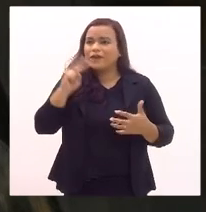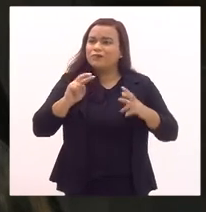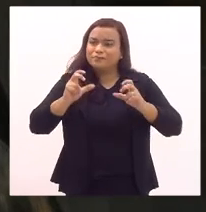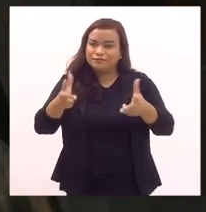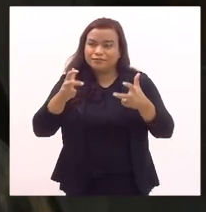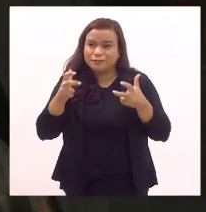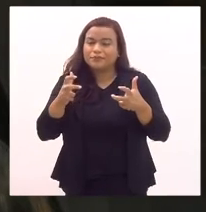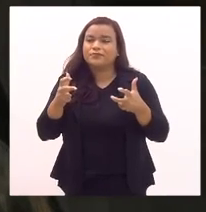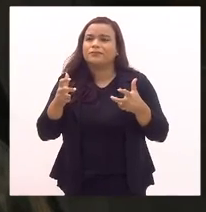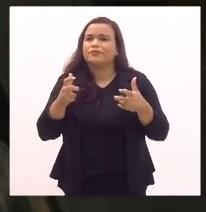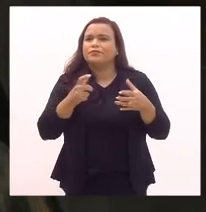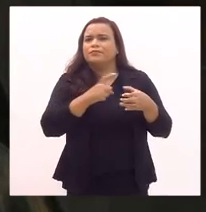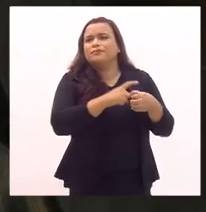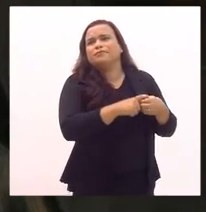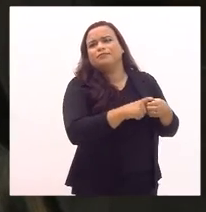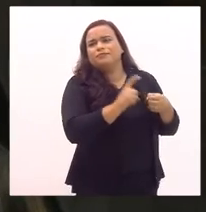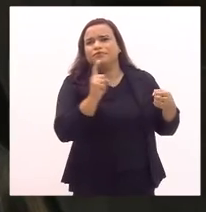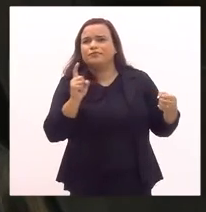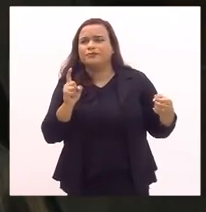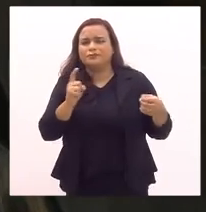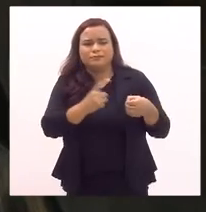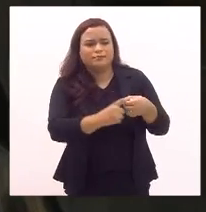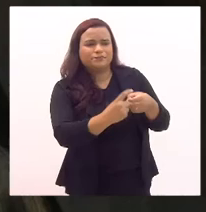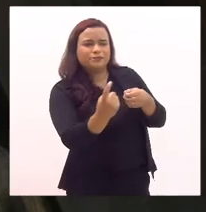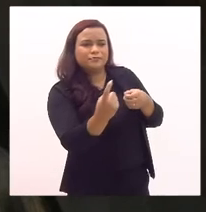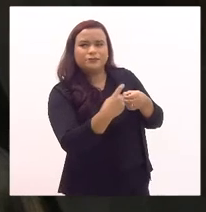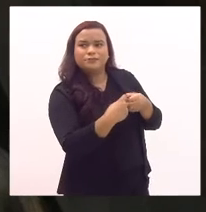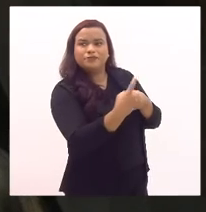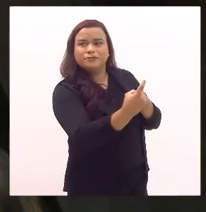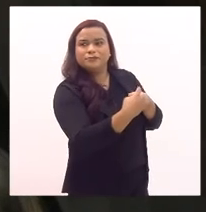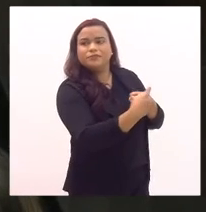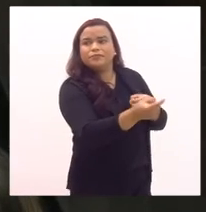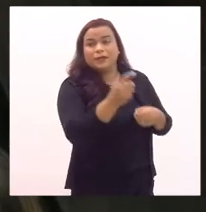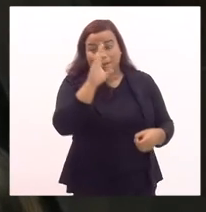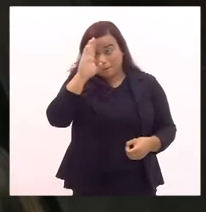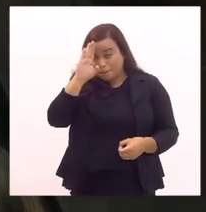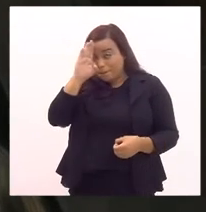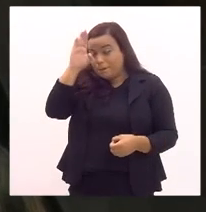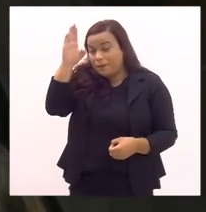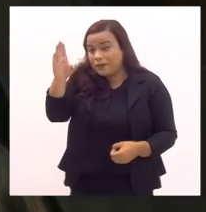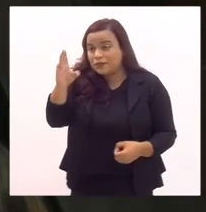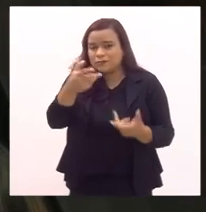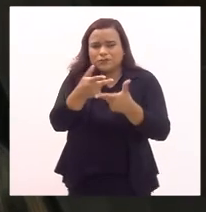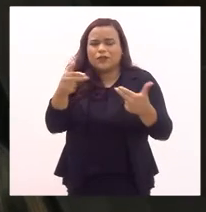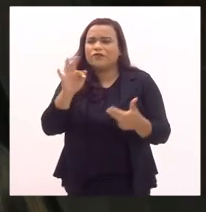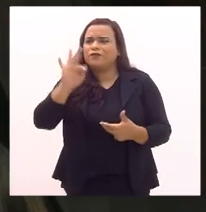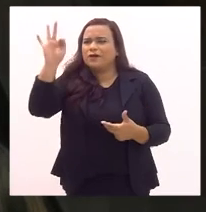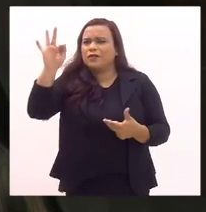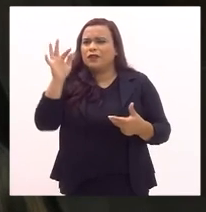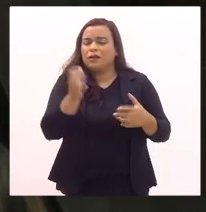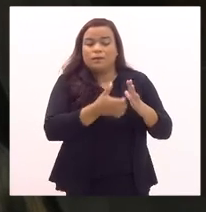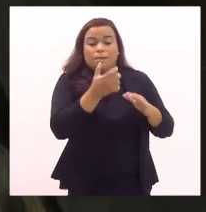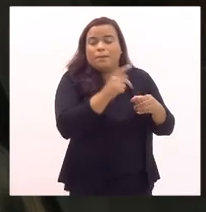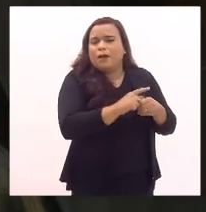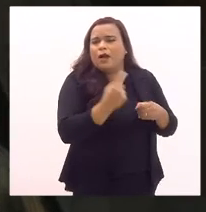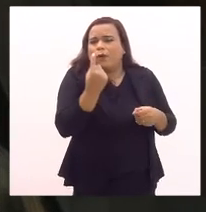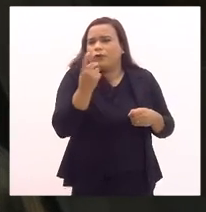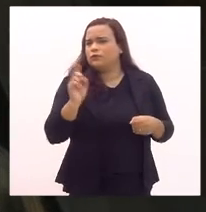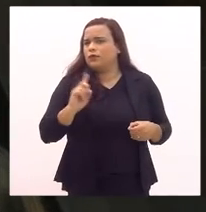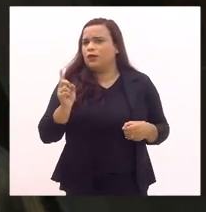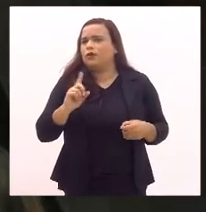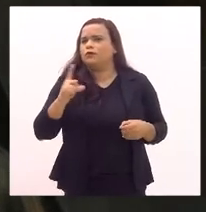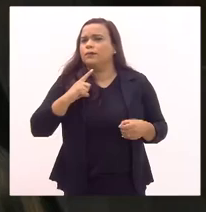desvinculação dos nossos principais entre as federais não só a Petrobras o Banco do Brasil